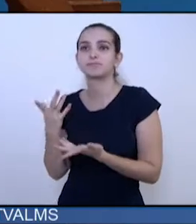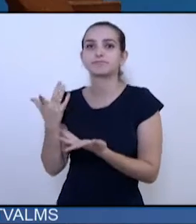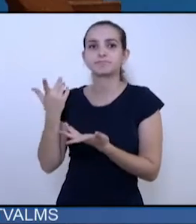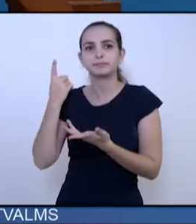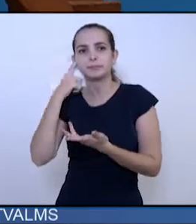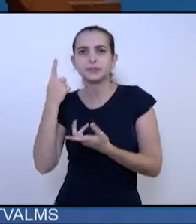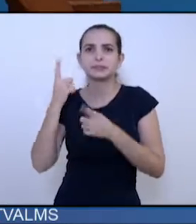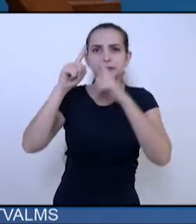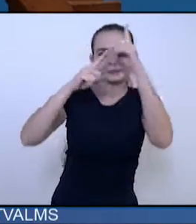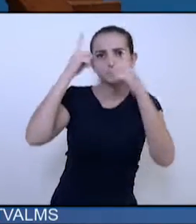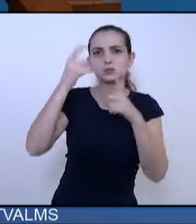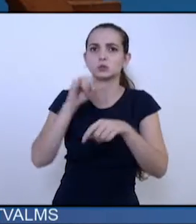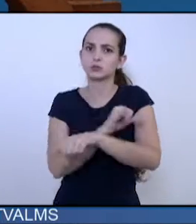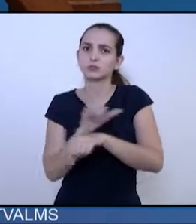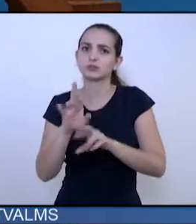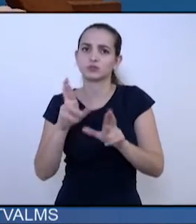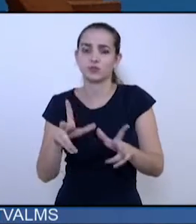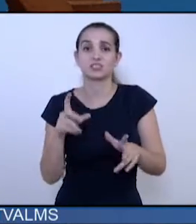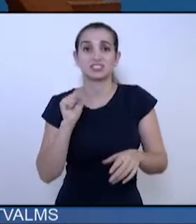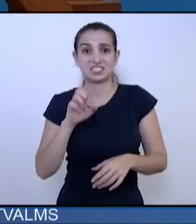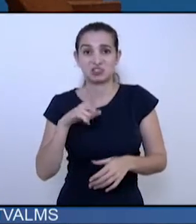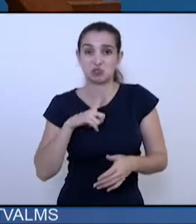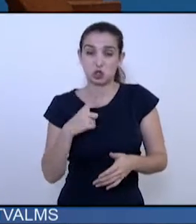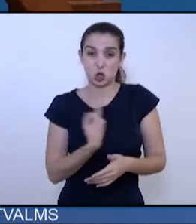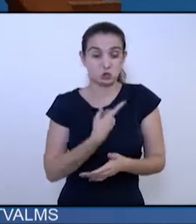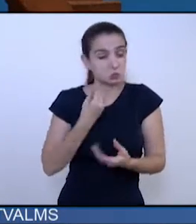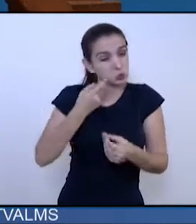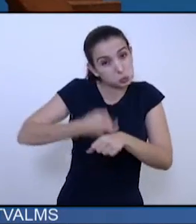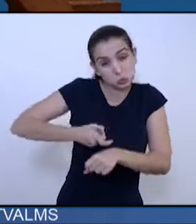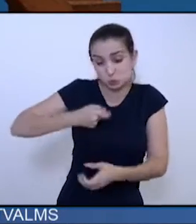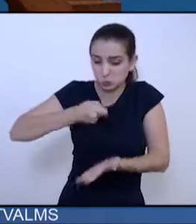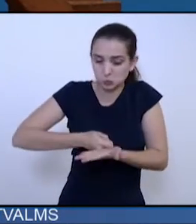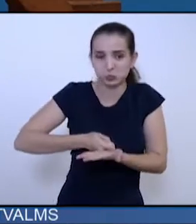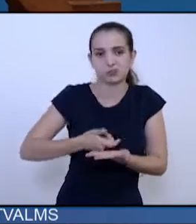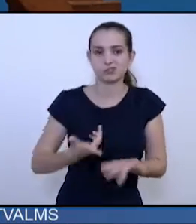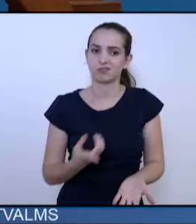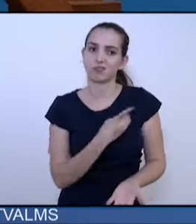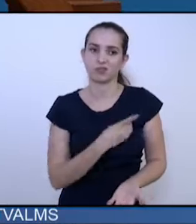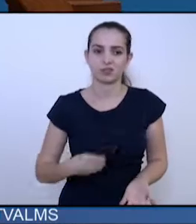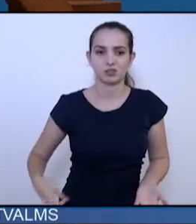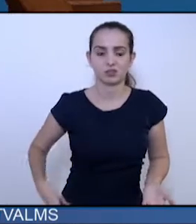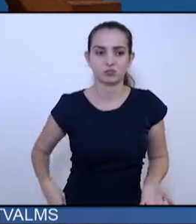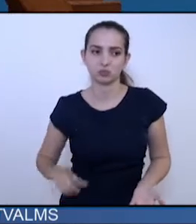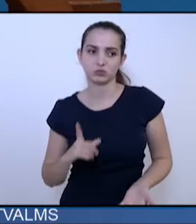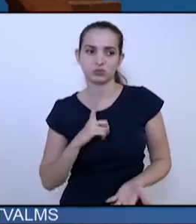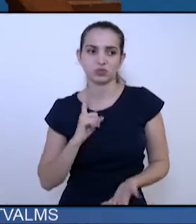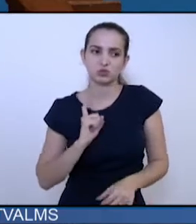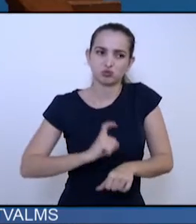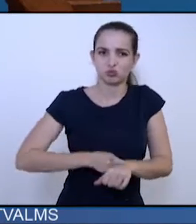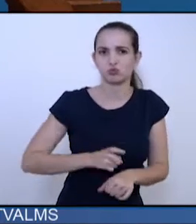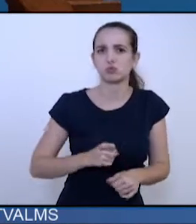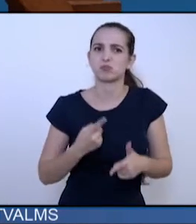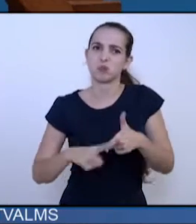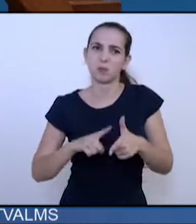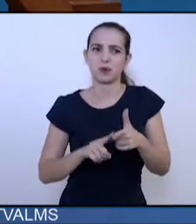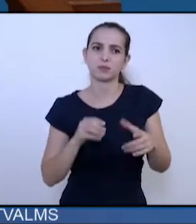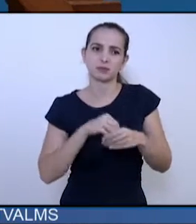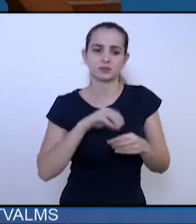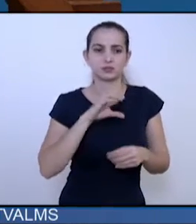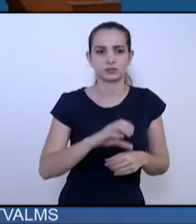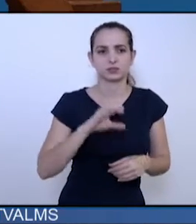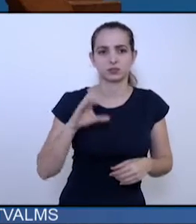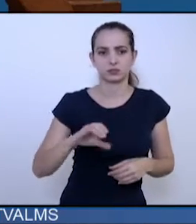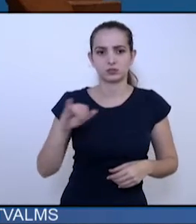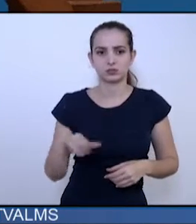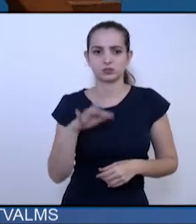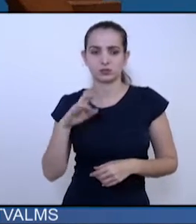nós adotarmos uma posição muito rígida, eu já vi aqui nessa casa, deputado vociferando e reclamando duramente da CCJ, porque negou